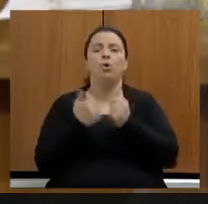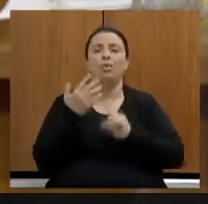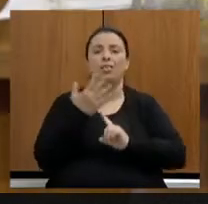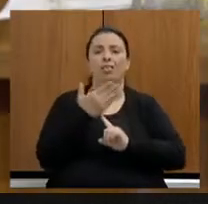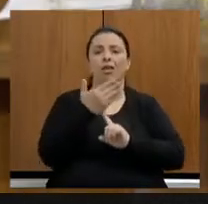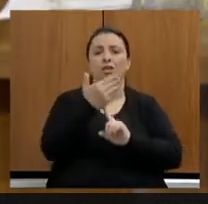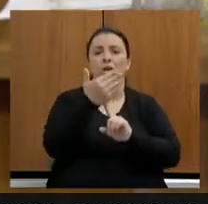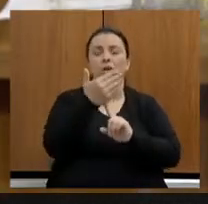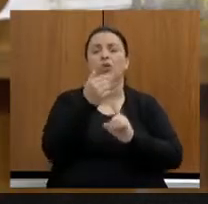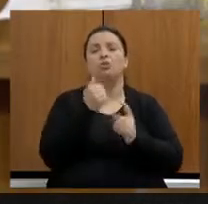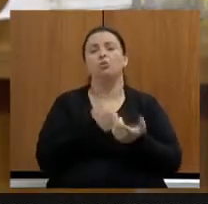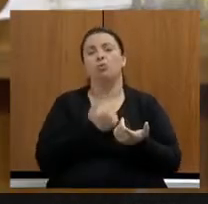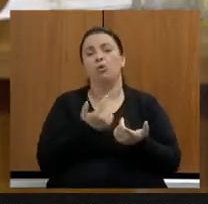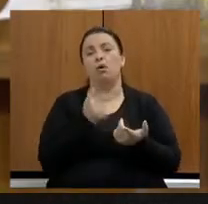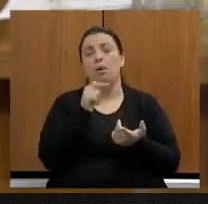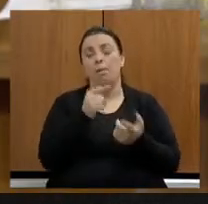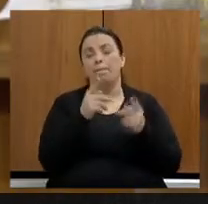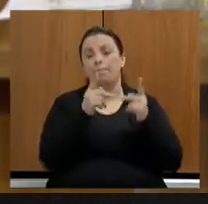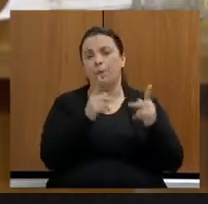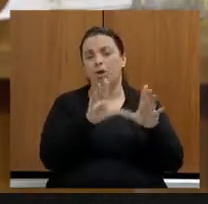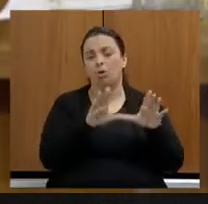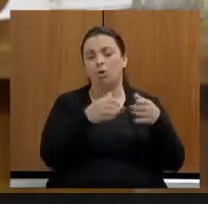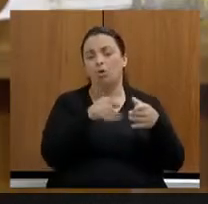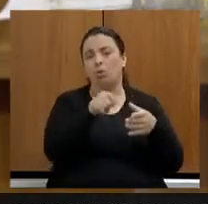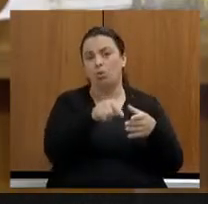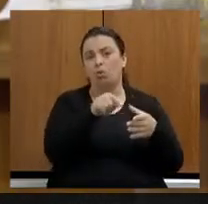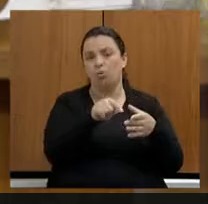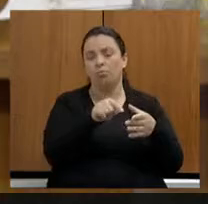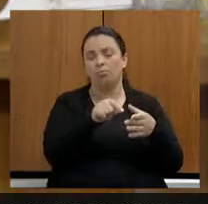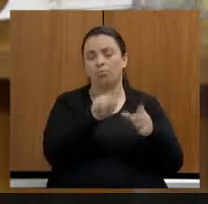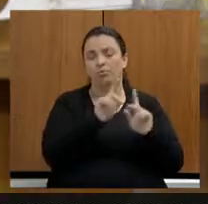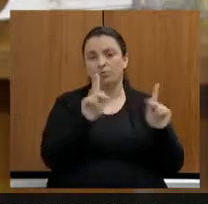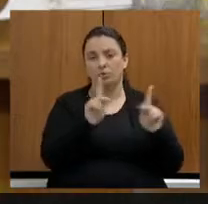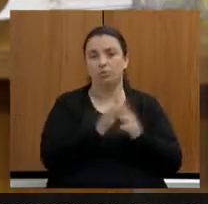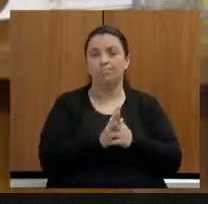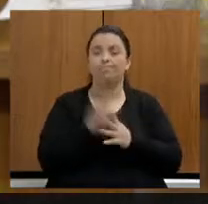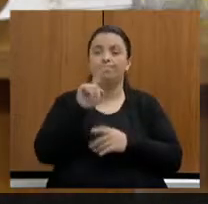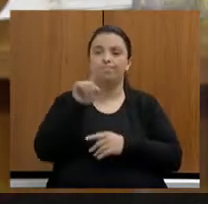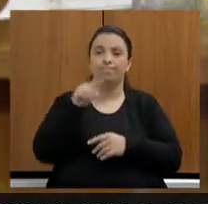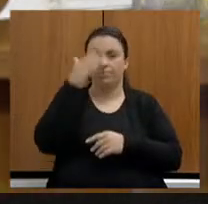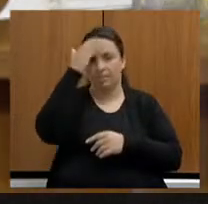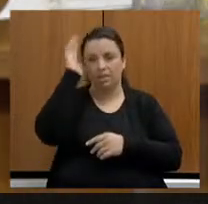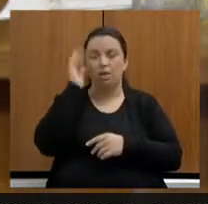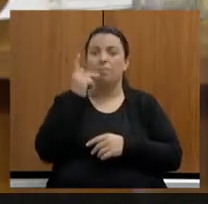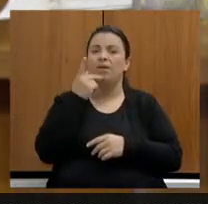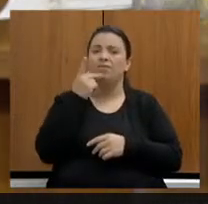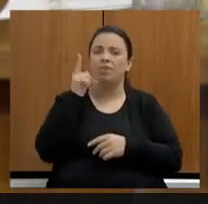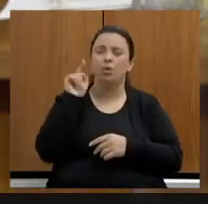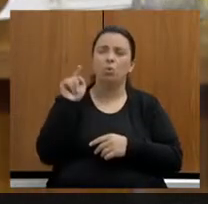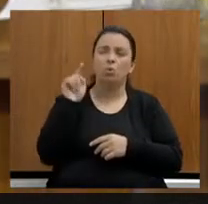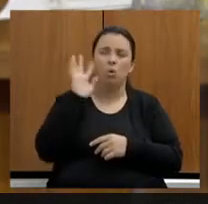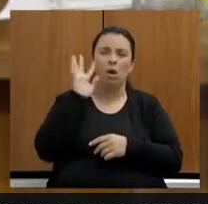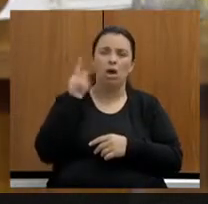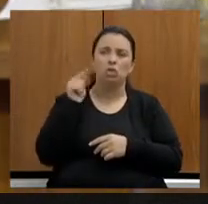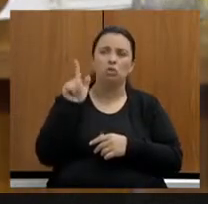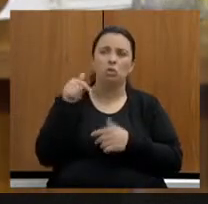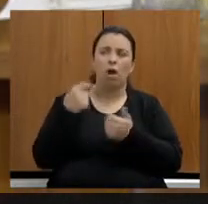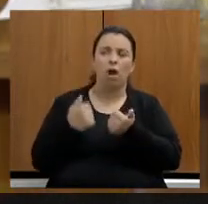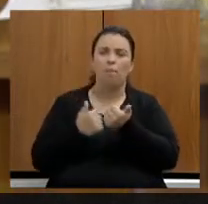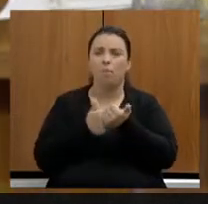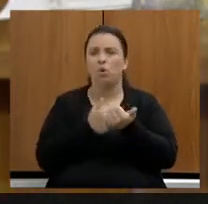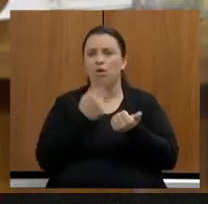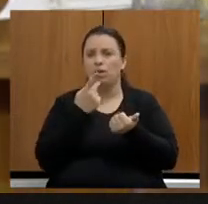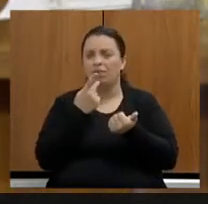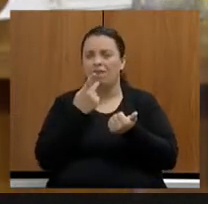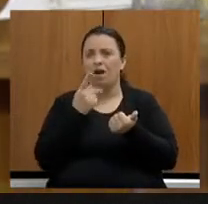aos professores eu acho que naquela fala do governador o que ele o que ele quis dizer em relação à apoio né